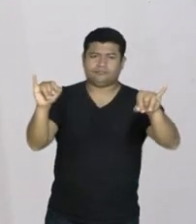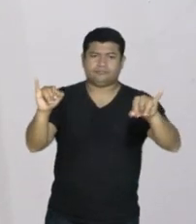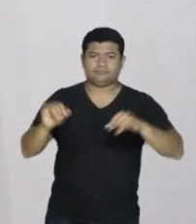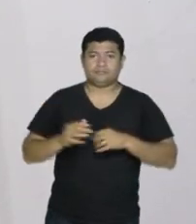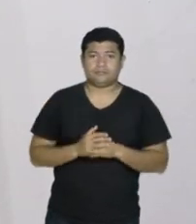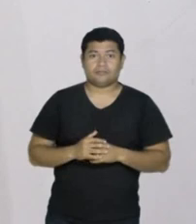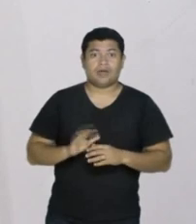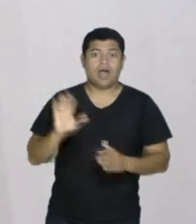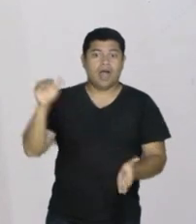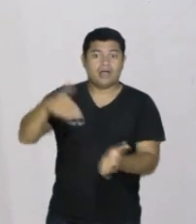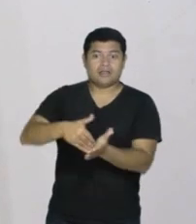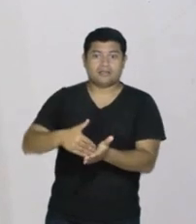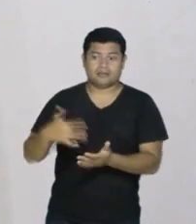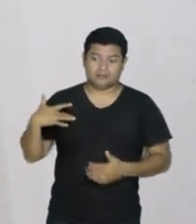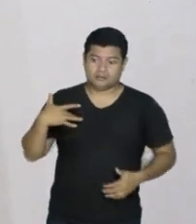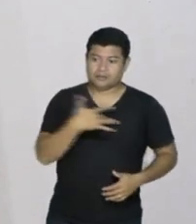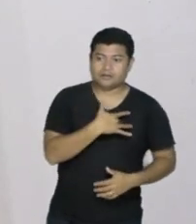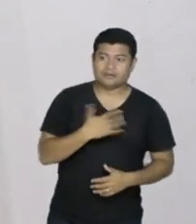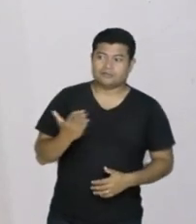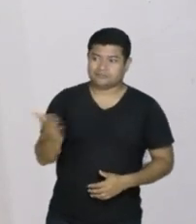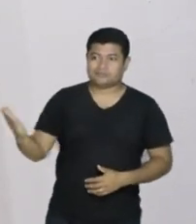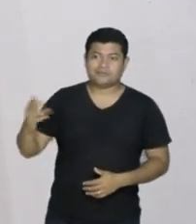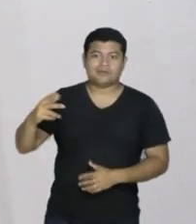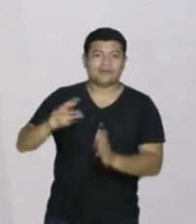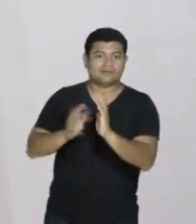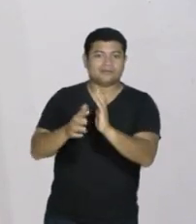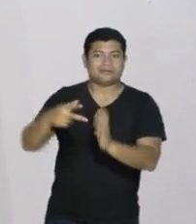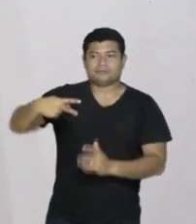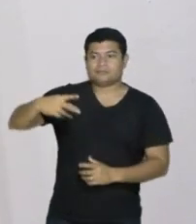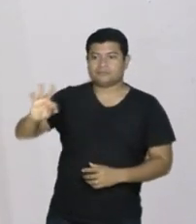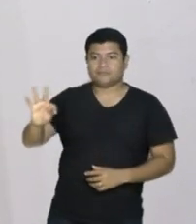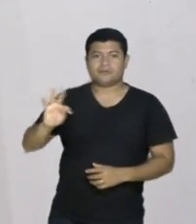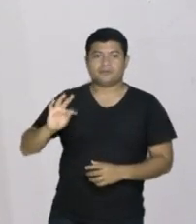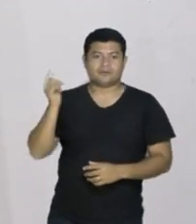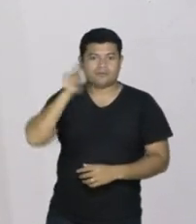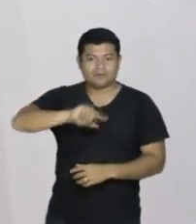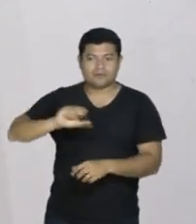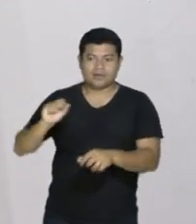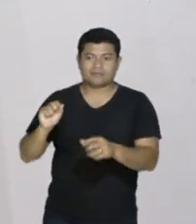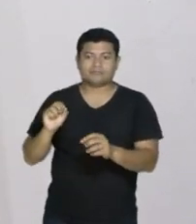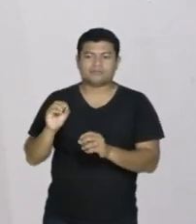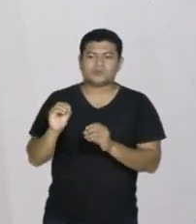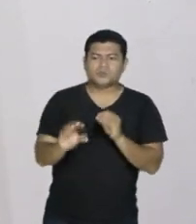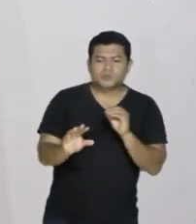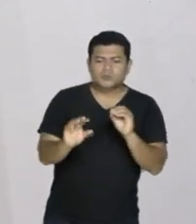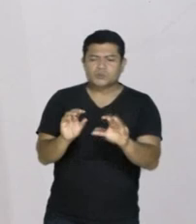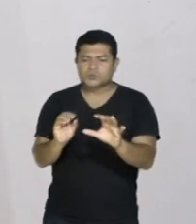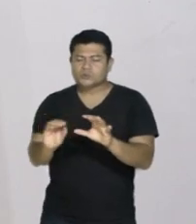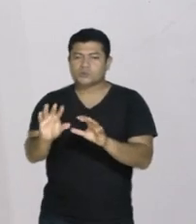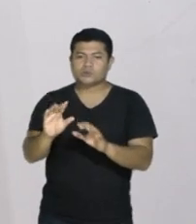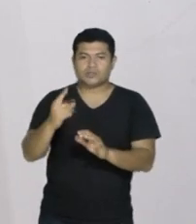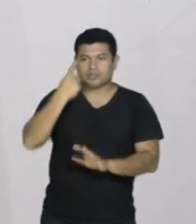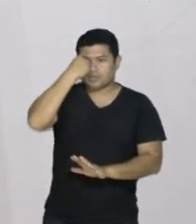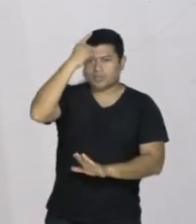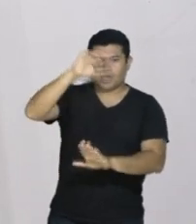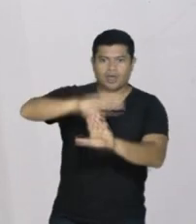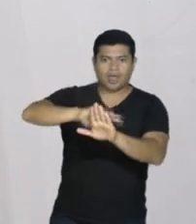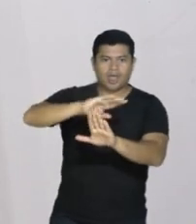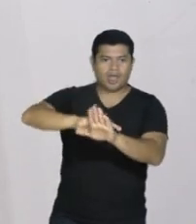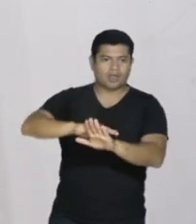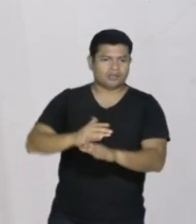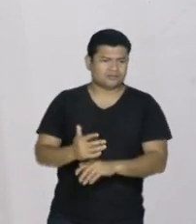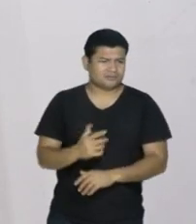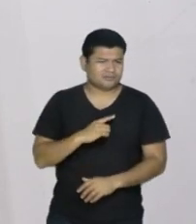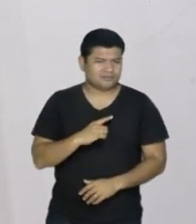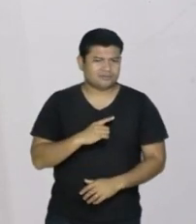na saúde até na pasta da Saúde eles conseguem introduzir as porcarias deles é impressionante ardilosidade